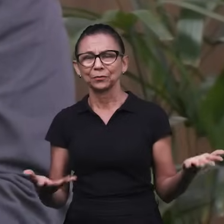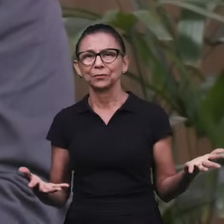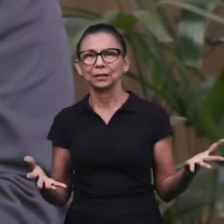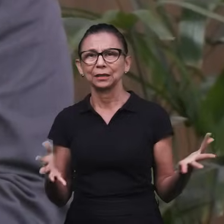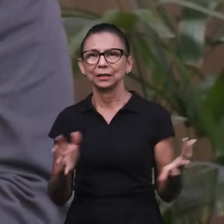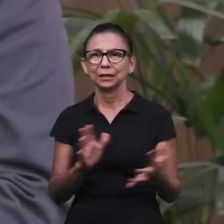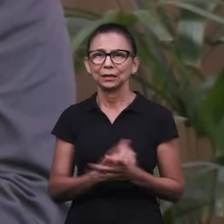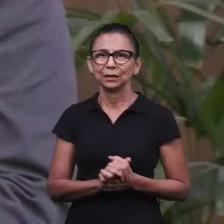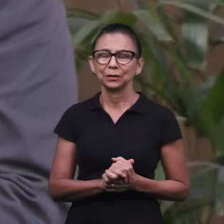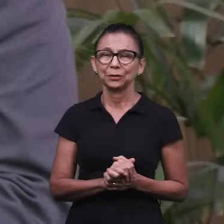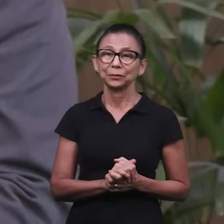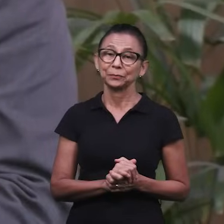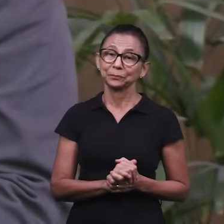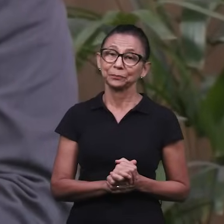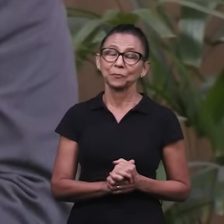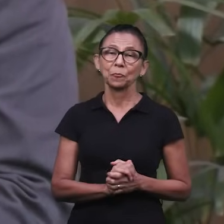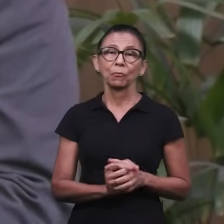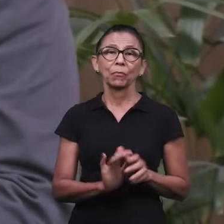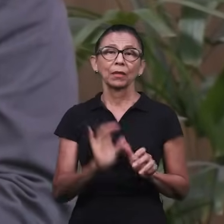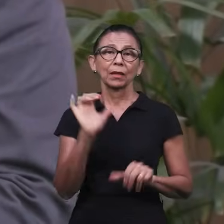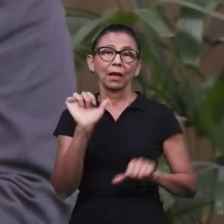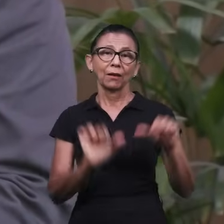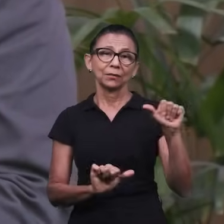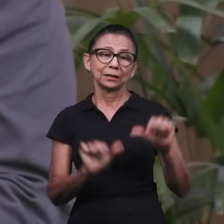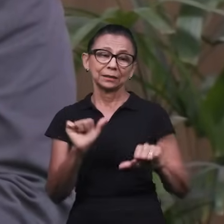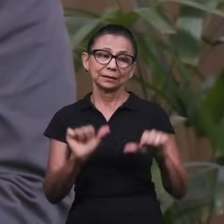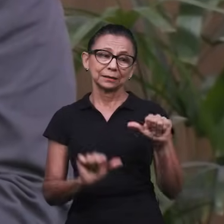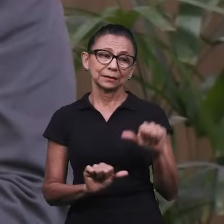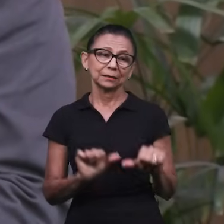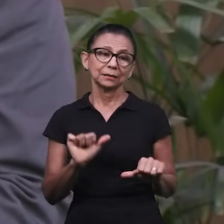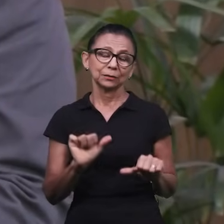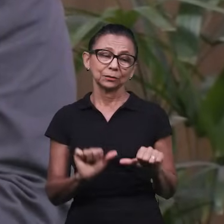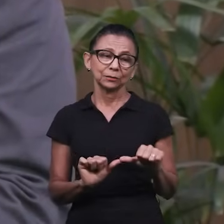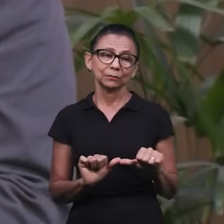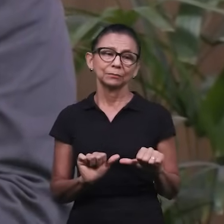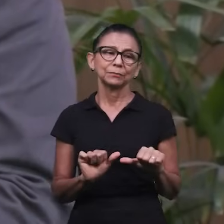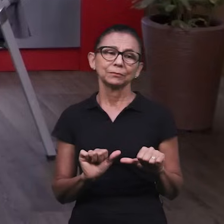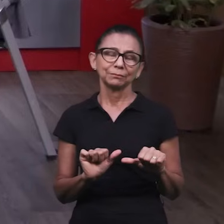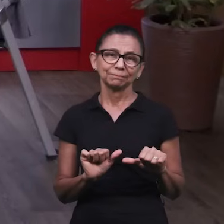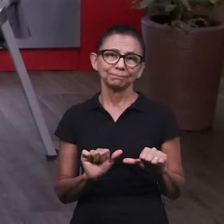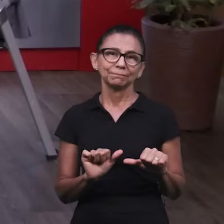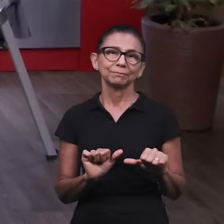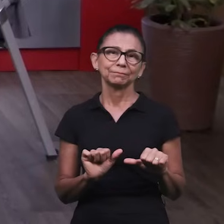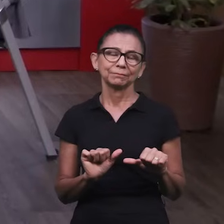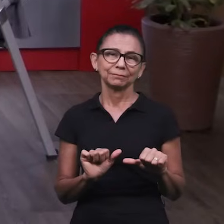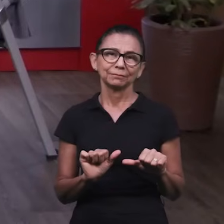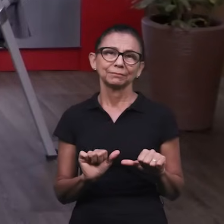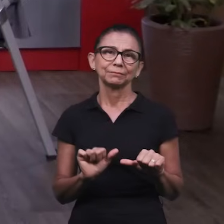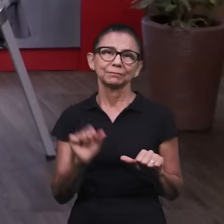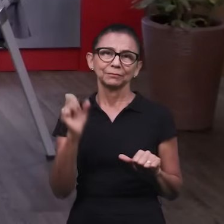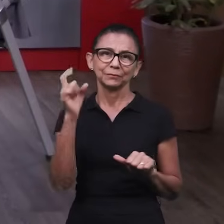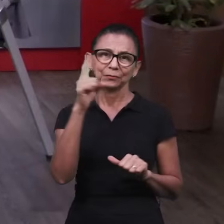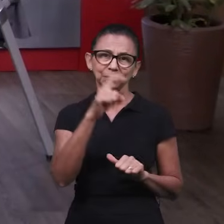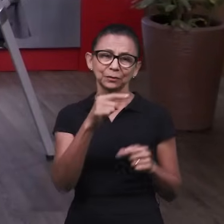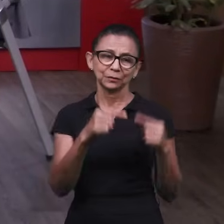aprendizado, questão da avaliação? Como é que nós podemos falar a respeito disso,